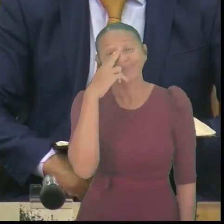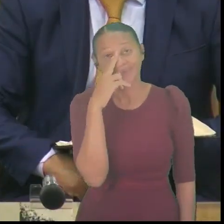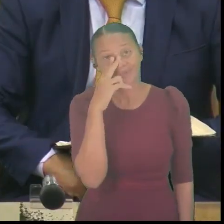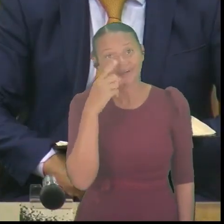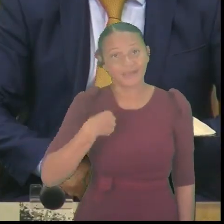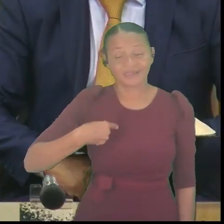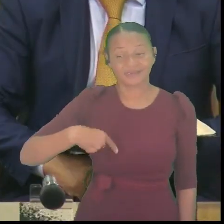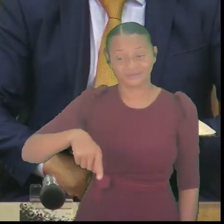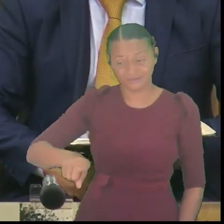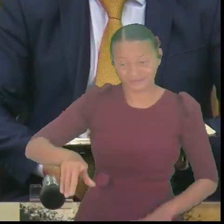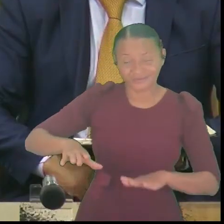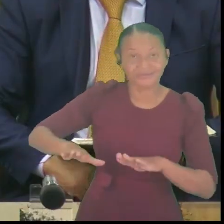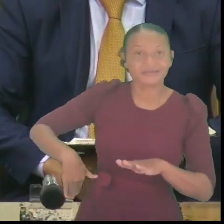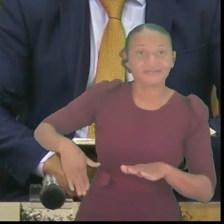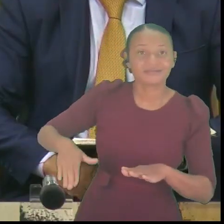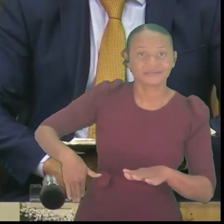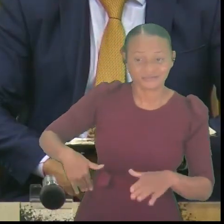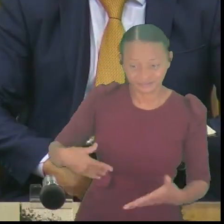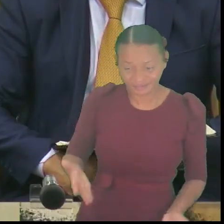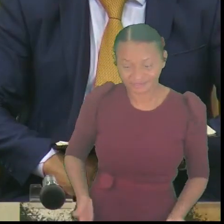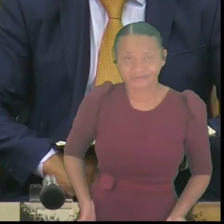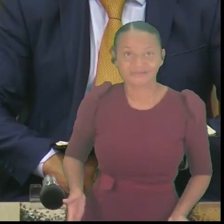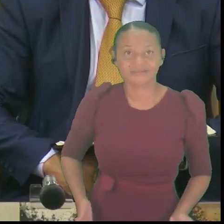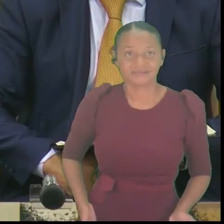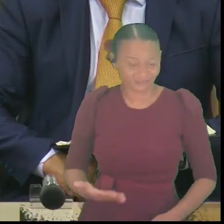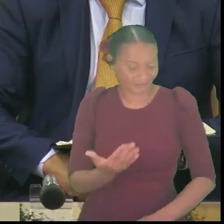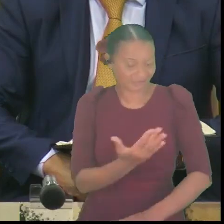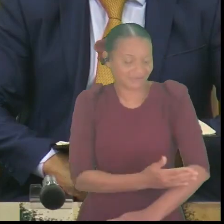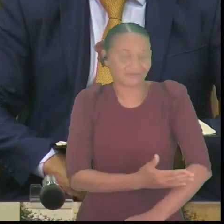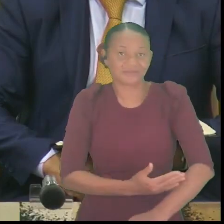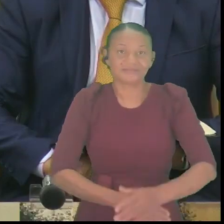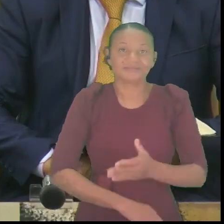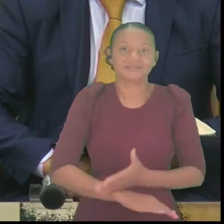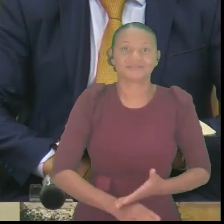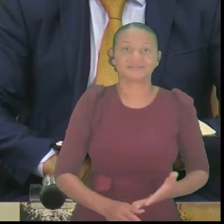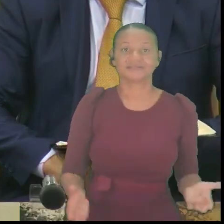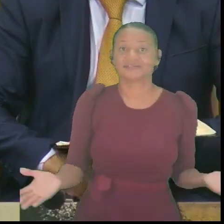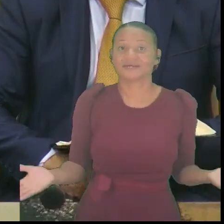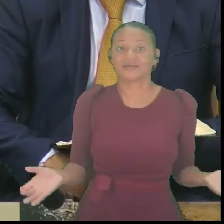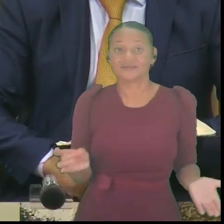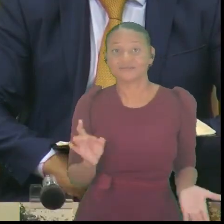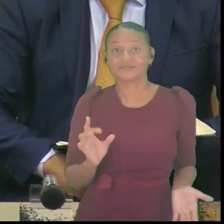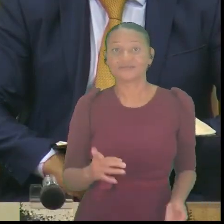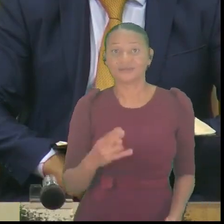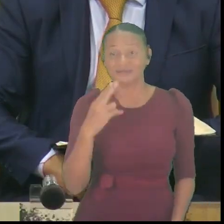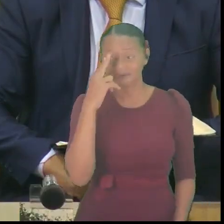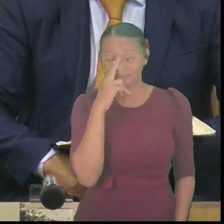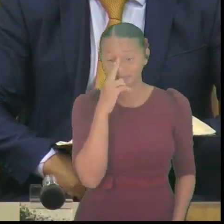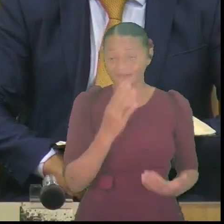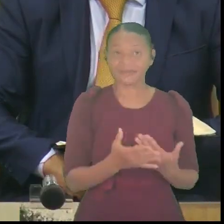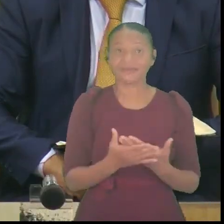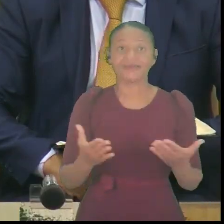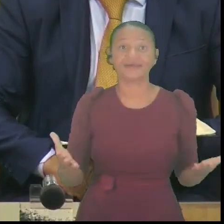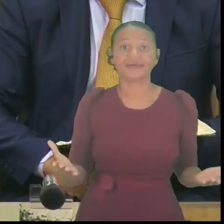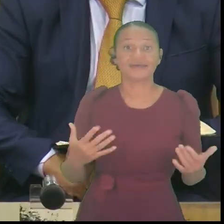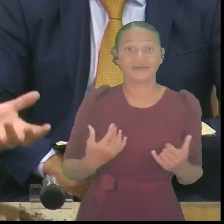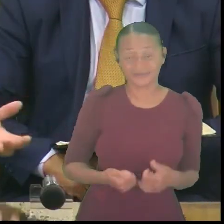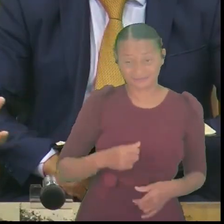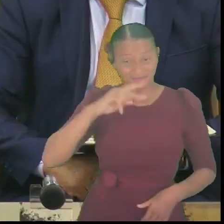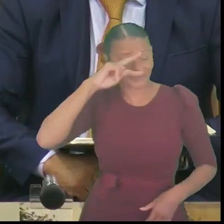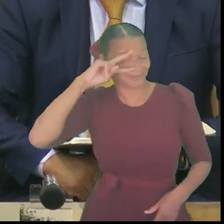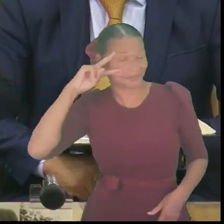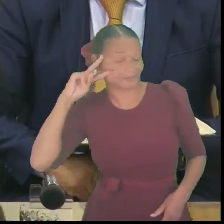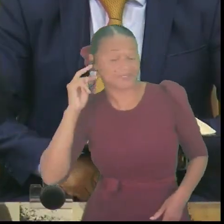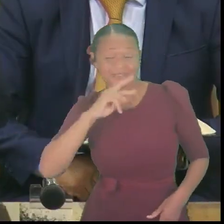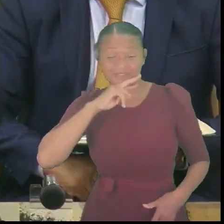vão para a beira do praia de calça e camisa comprida. Só os crentes que ao invés de estar de biquíni de maiô